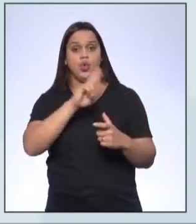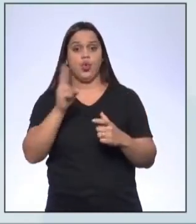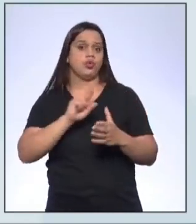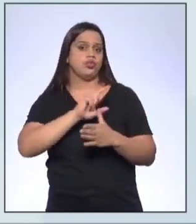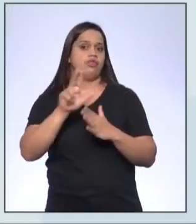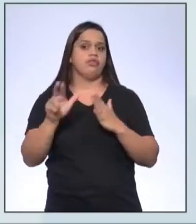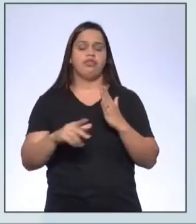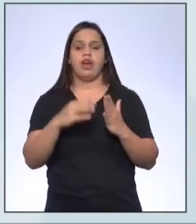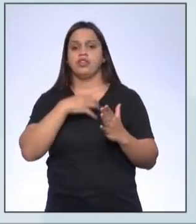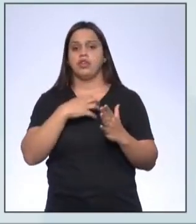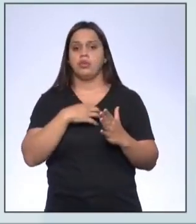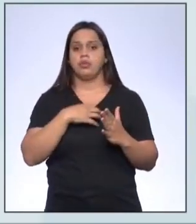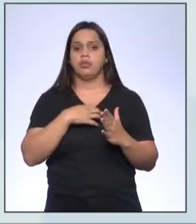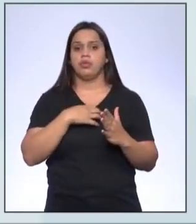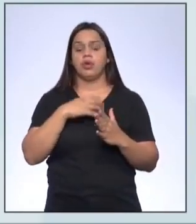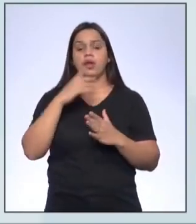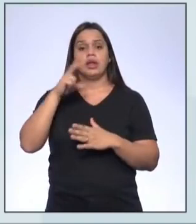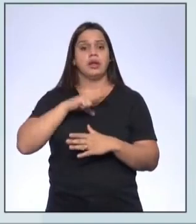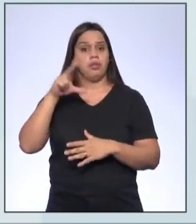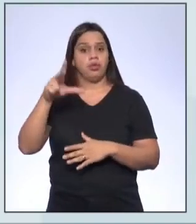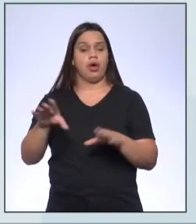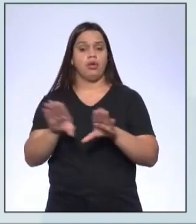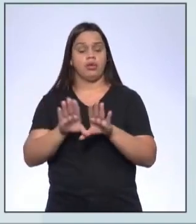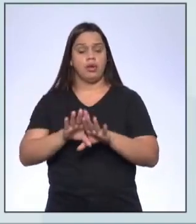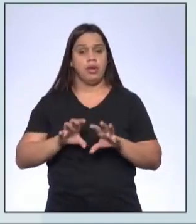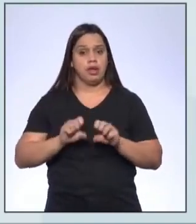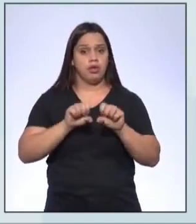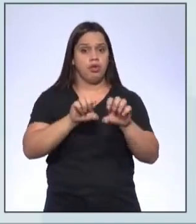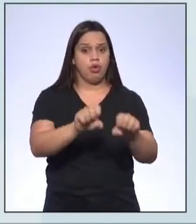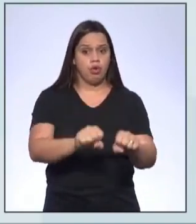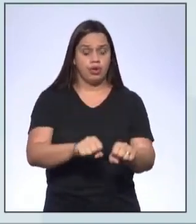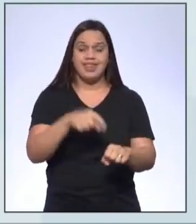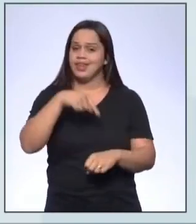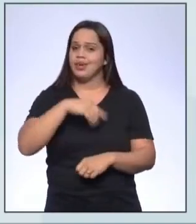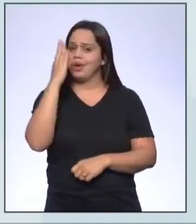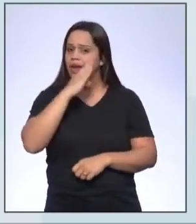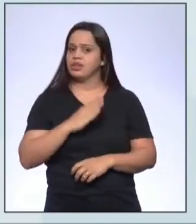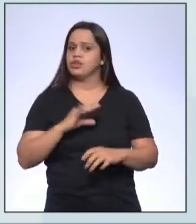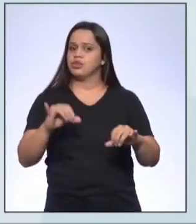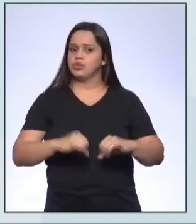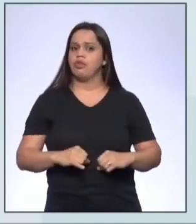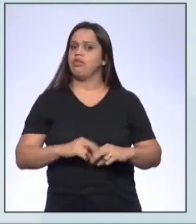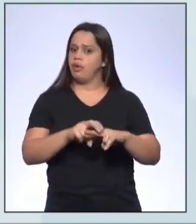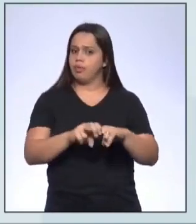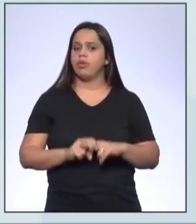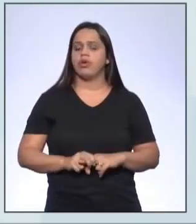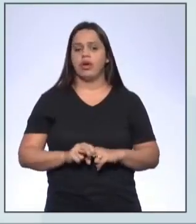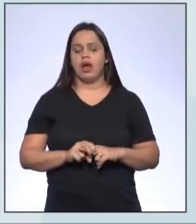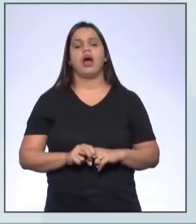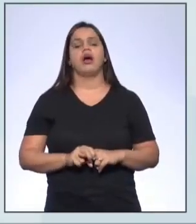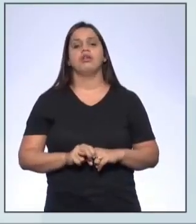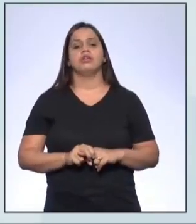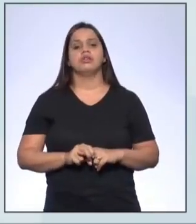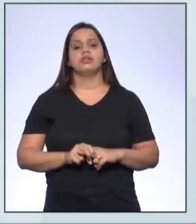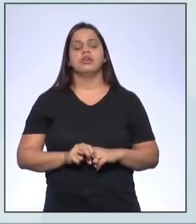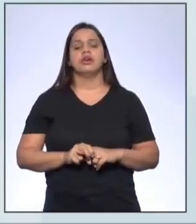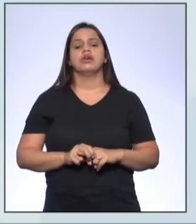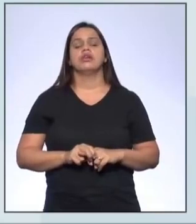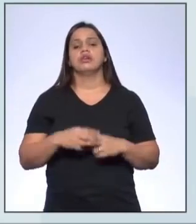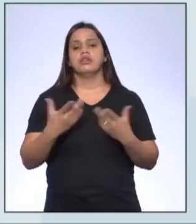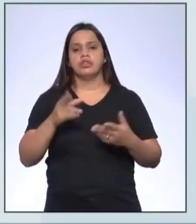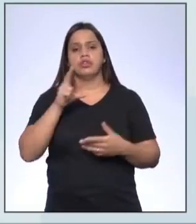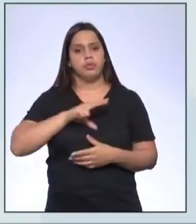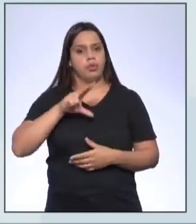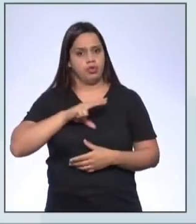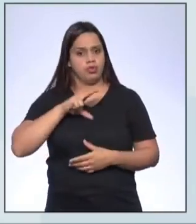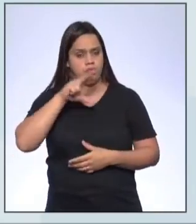né, não só em Portugal, como também em suas colônias. E o Brasil acabou sofrendo essa questão retardatária da industrialização por